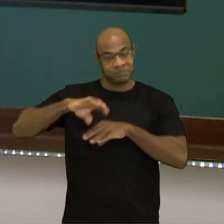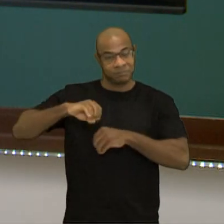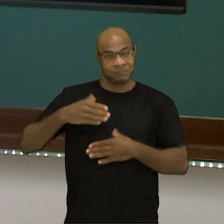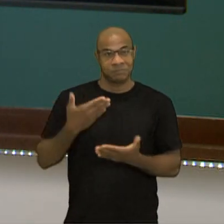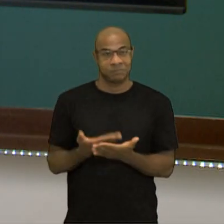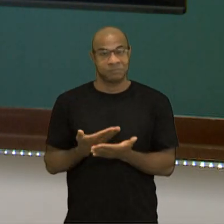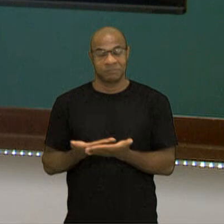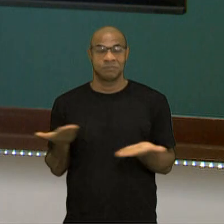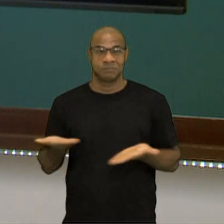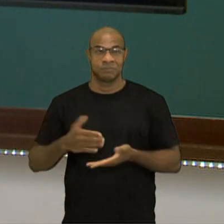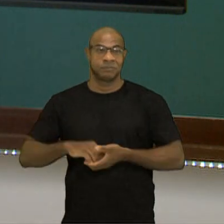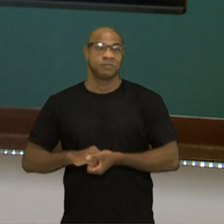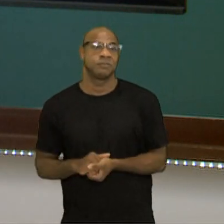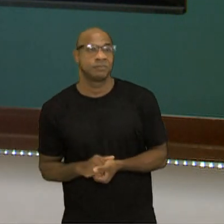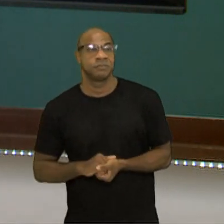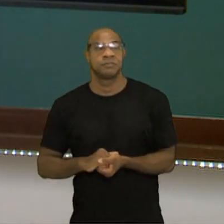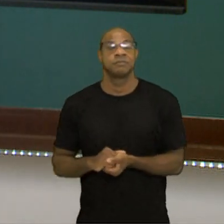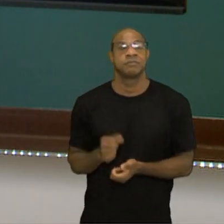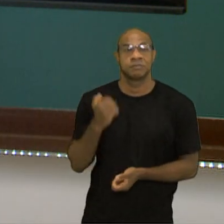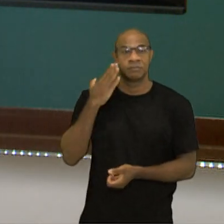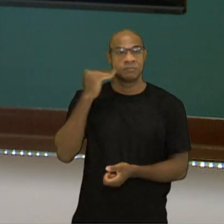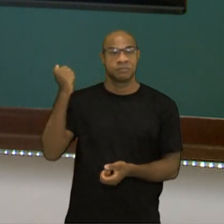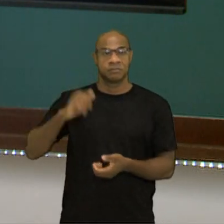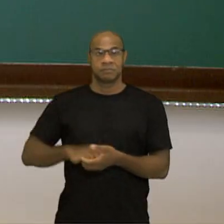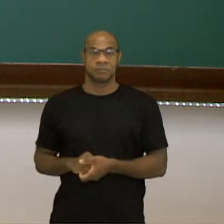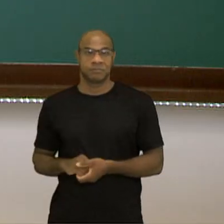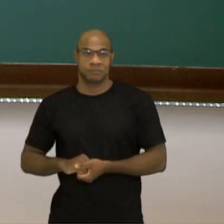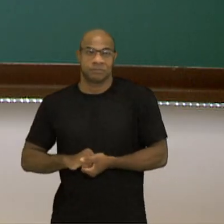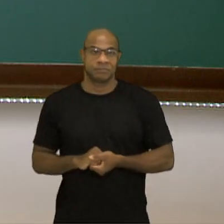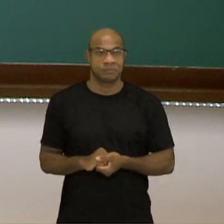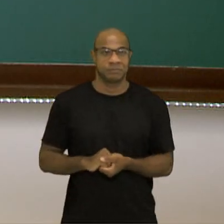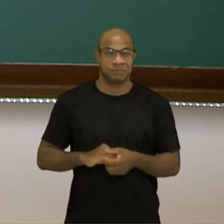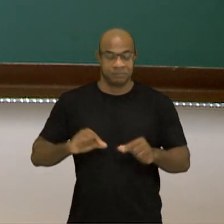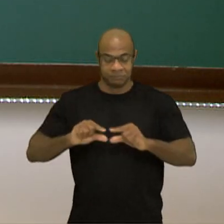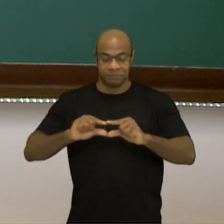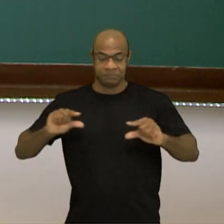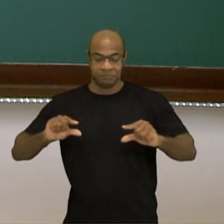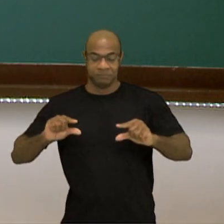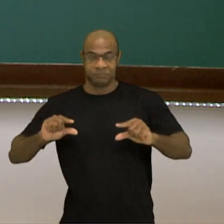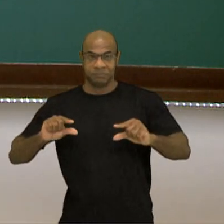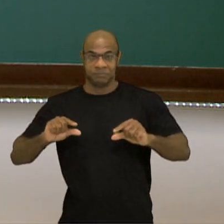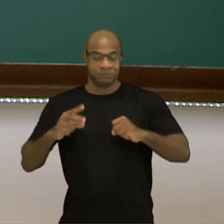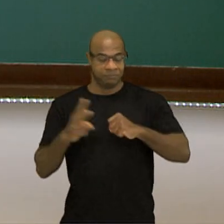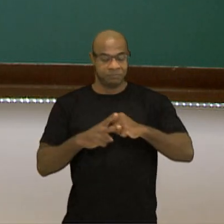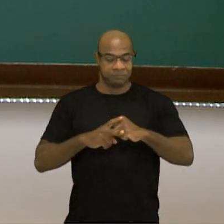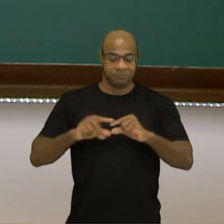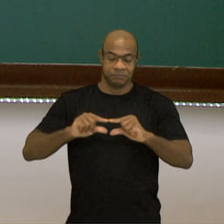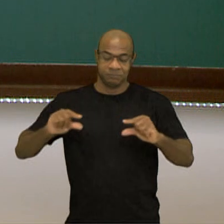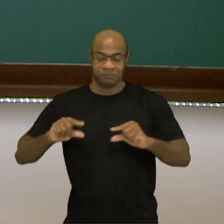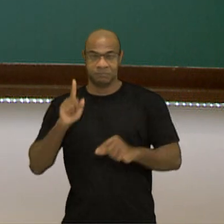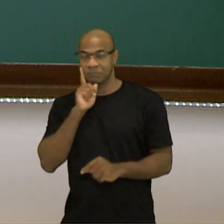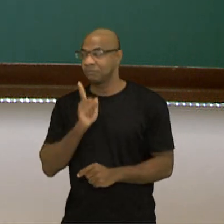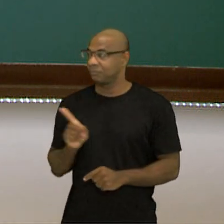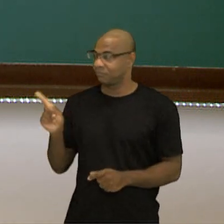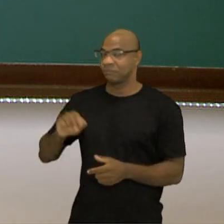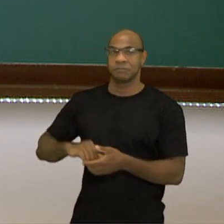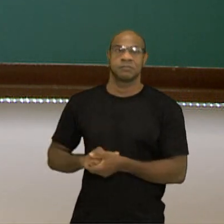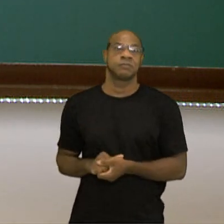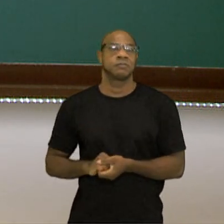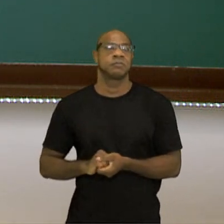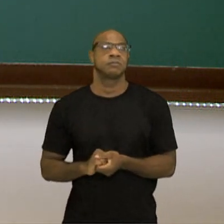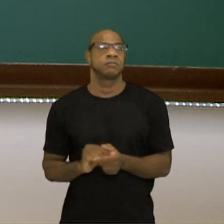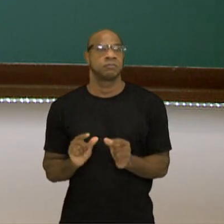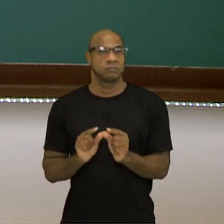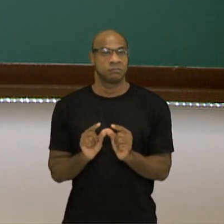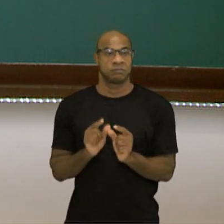Os verbos frasais, os famosos phrasal verbs. Vamos seguir. Vamos pensar juntos aqui, olha